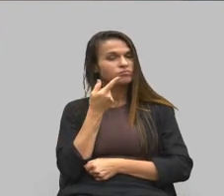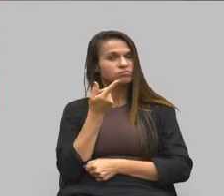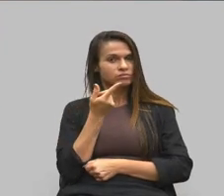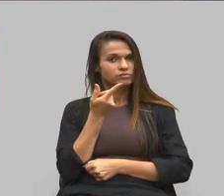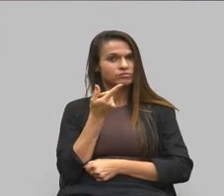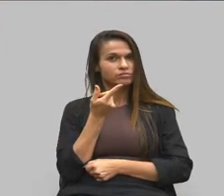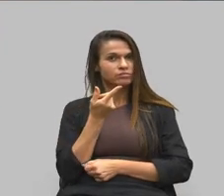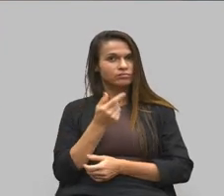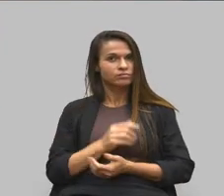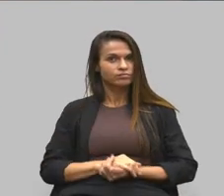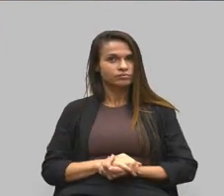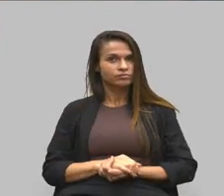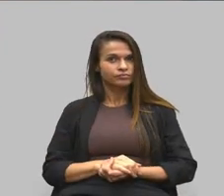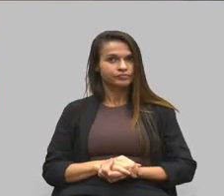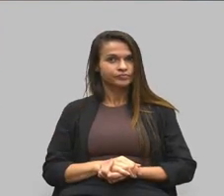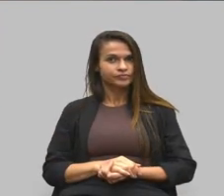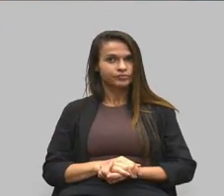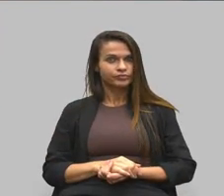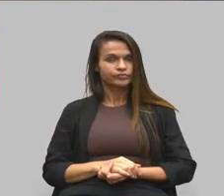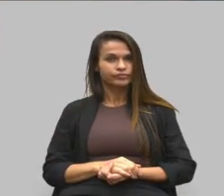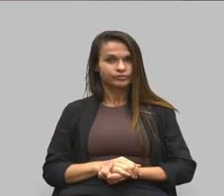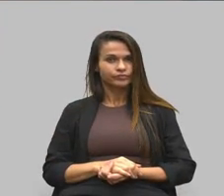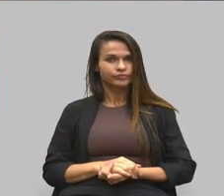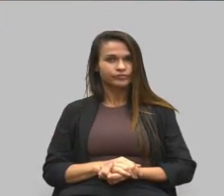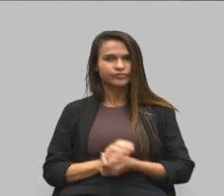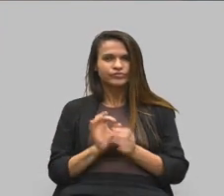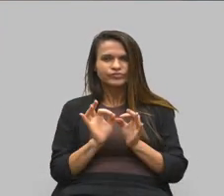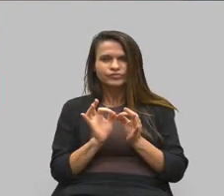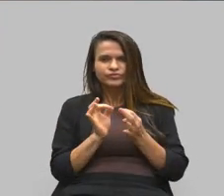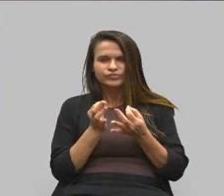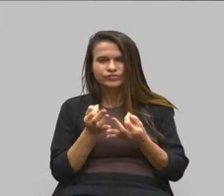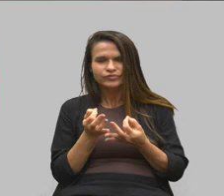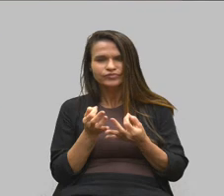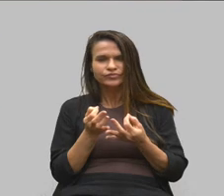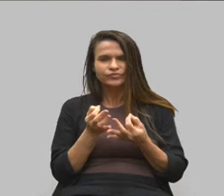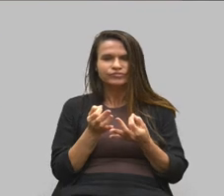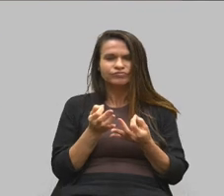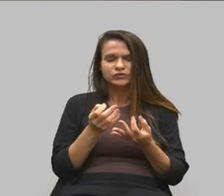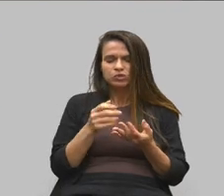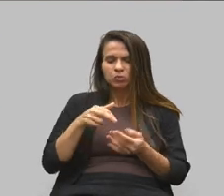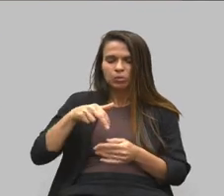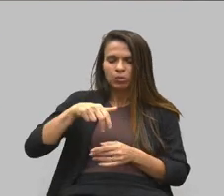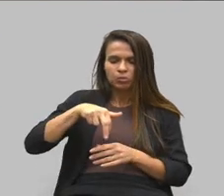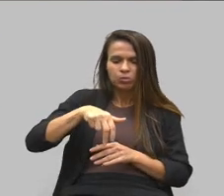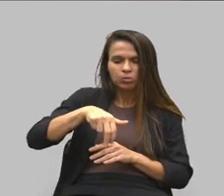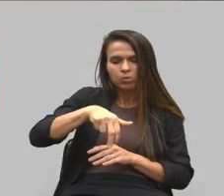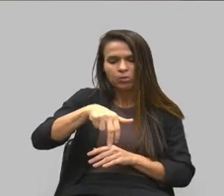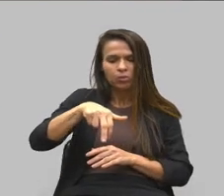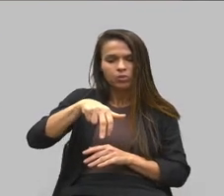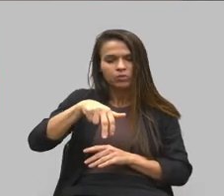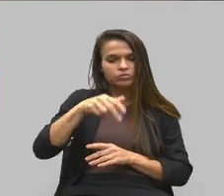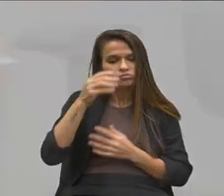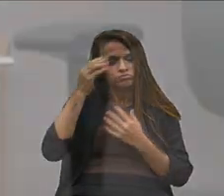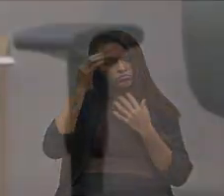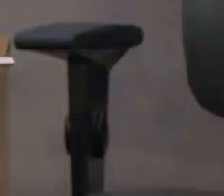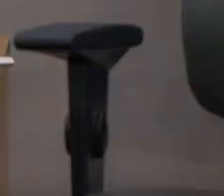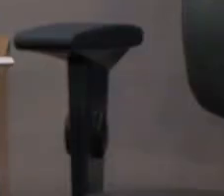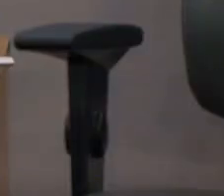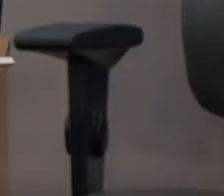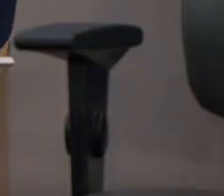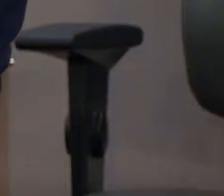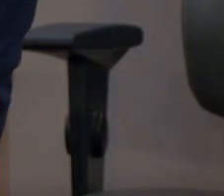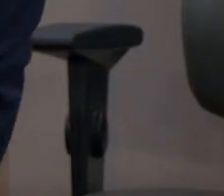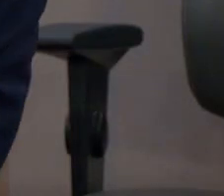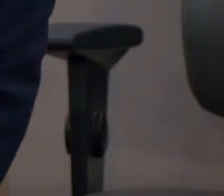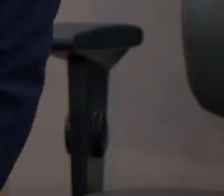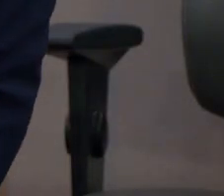hum por menor que fosse um um declive ou um aclive o meu pescoço tombava coisa que para